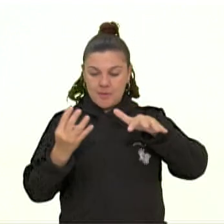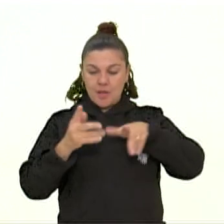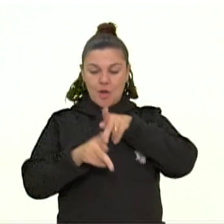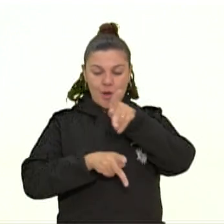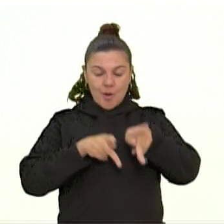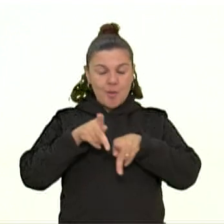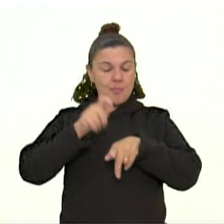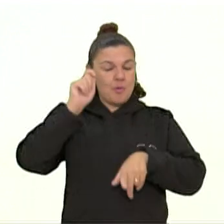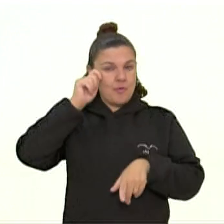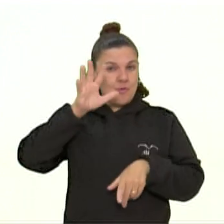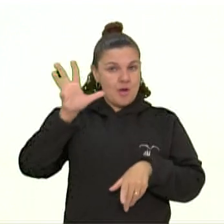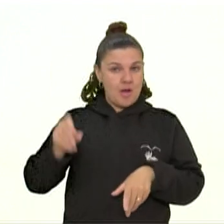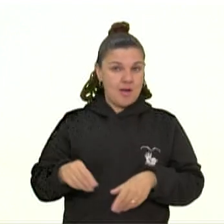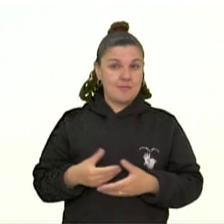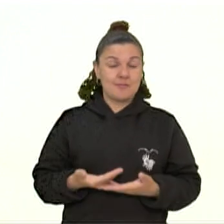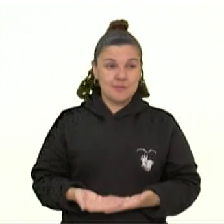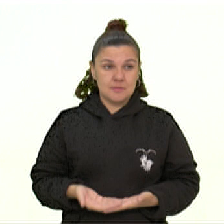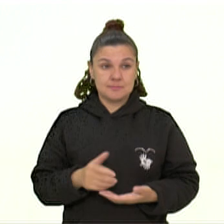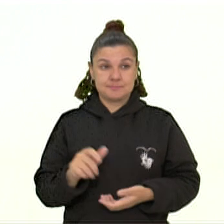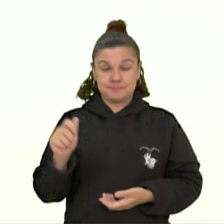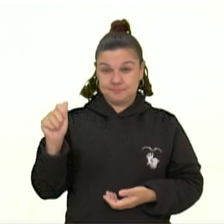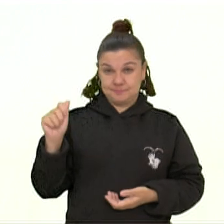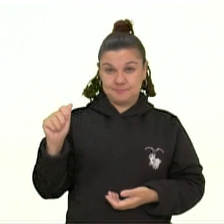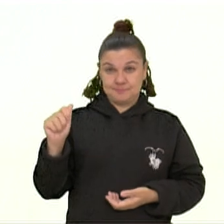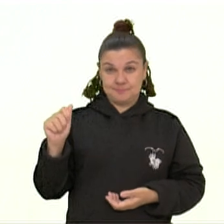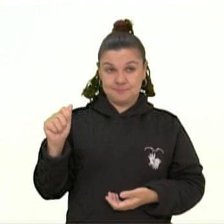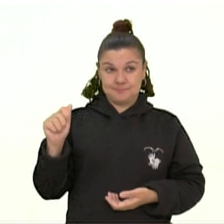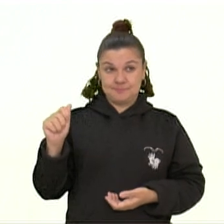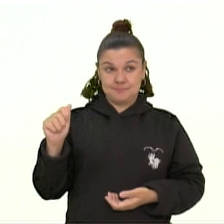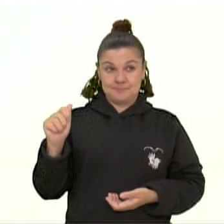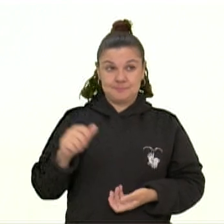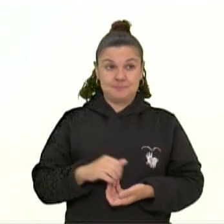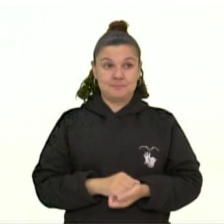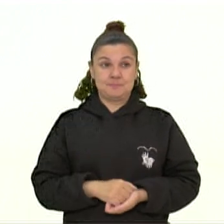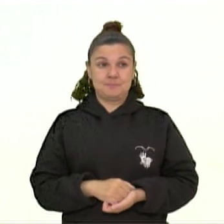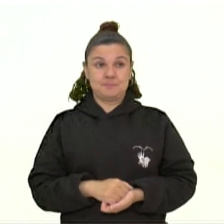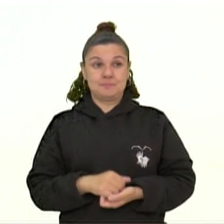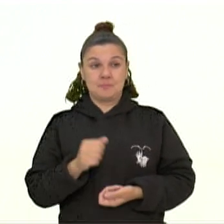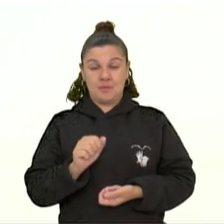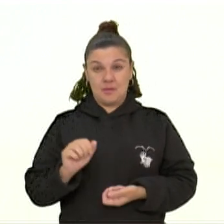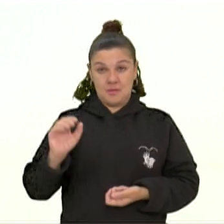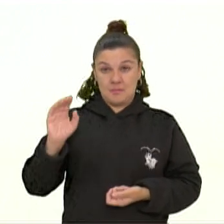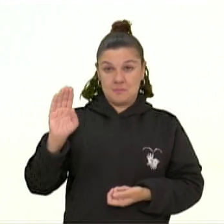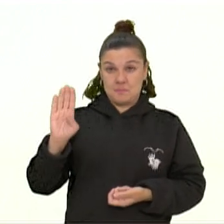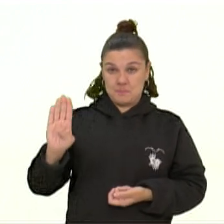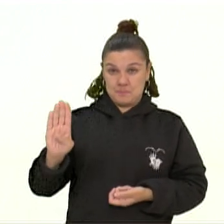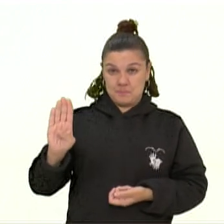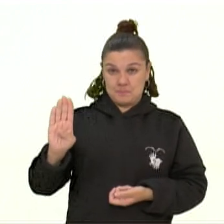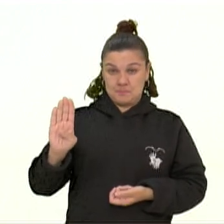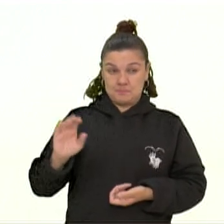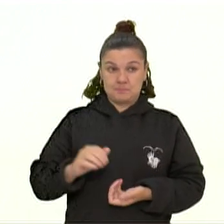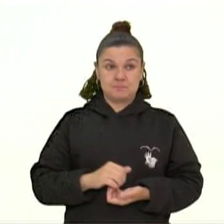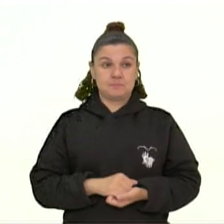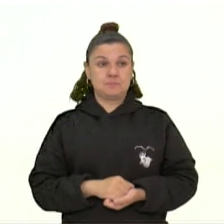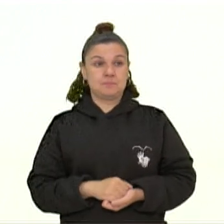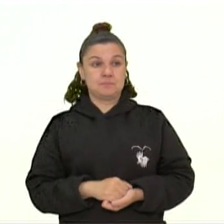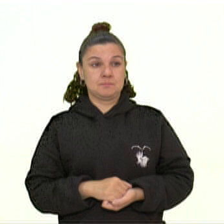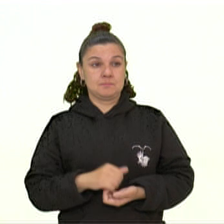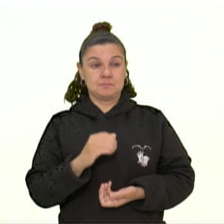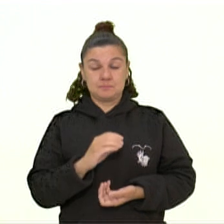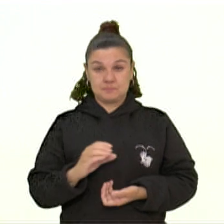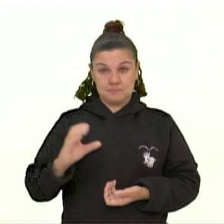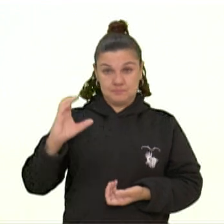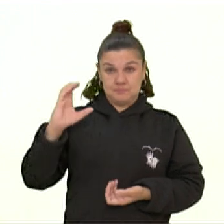população africana é externa, eles vão para outros países fora do continente, é uma migração pendular,